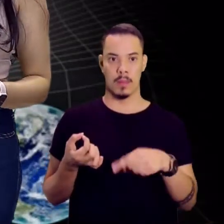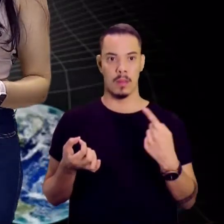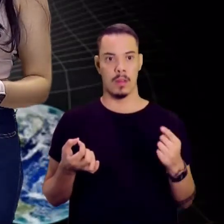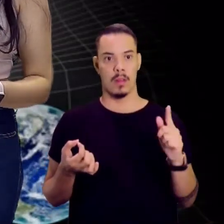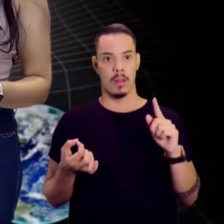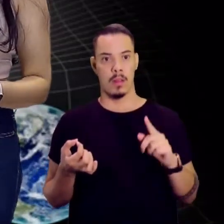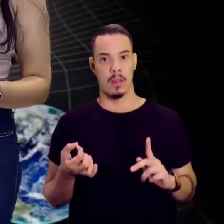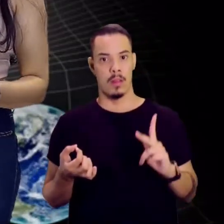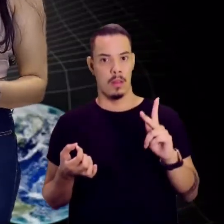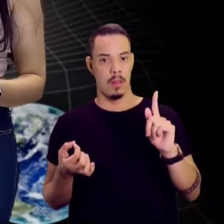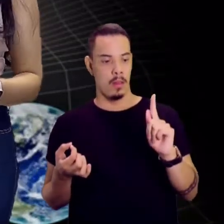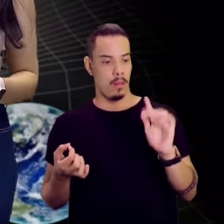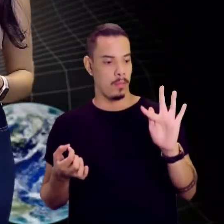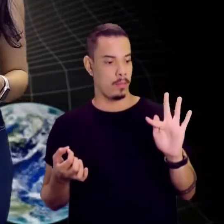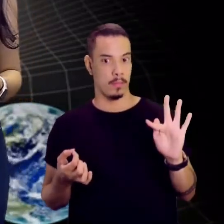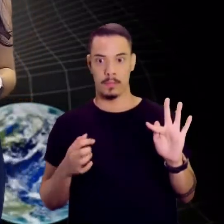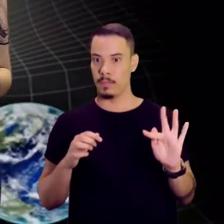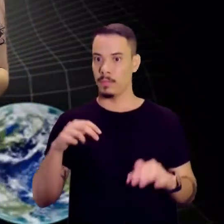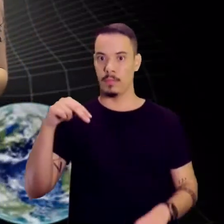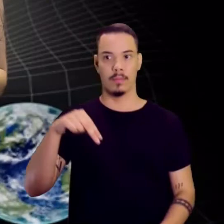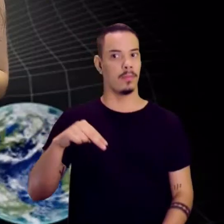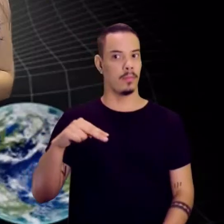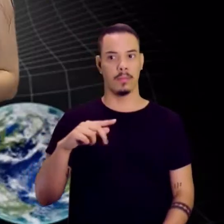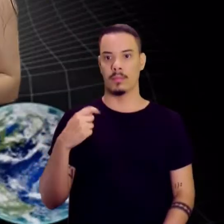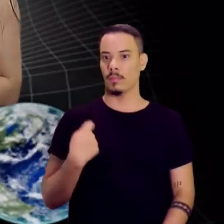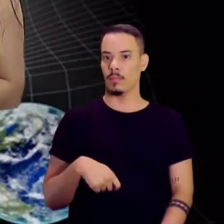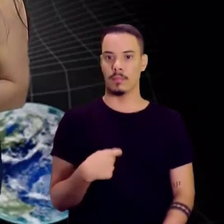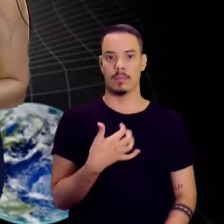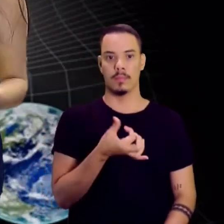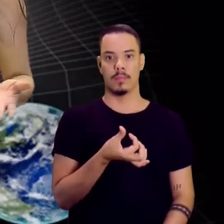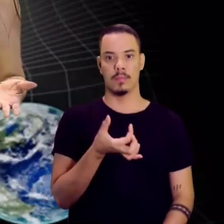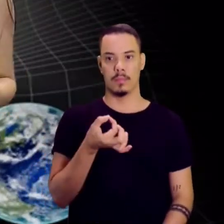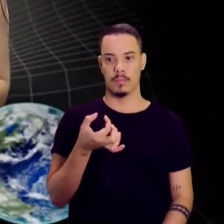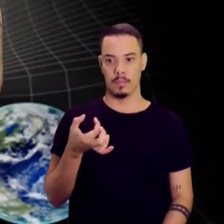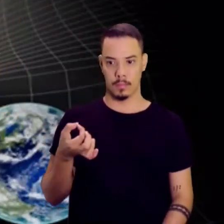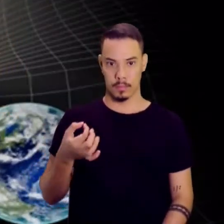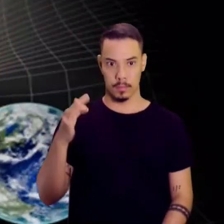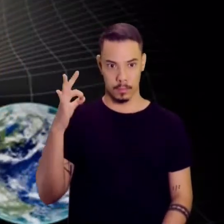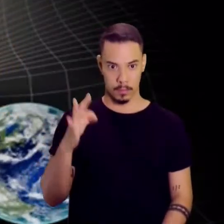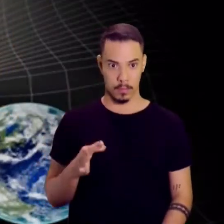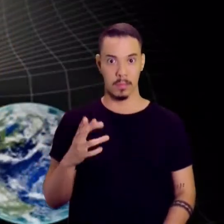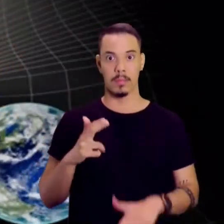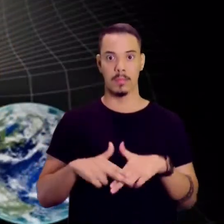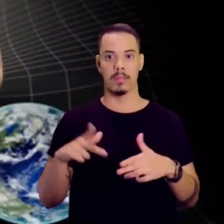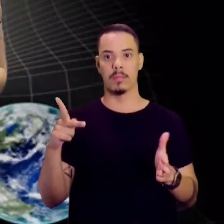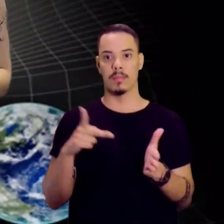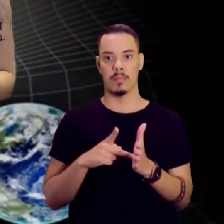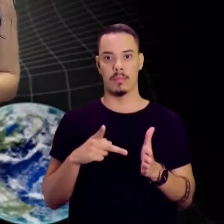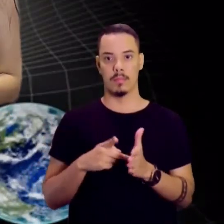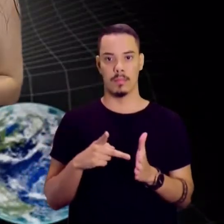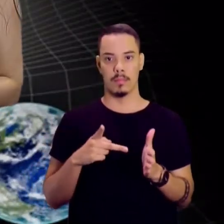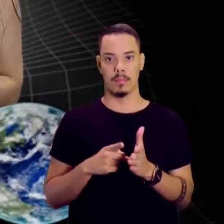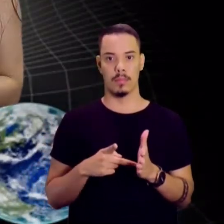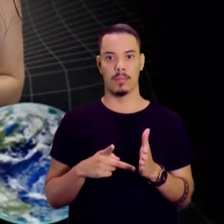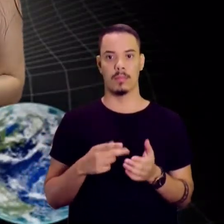KGF. Agora, em newton não, tem que ser 600 newton. Né? Exatamente. Então, na verdade, a balança mede o